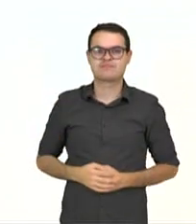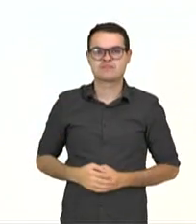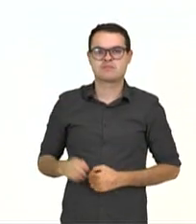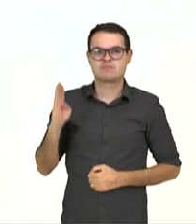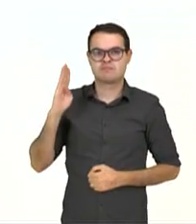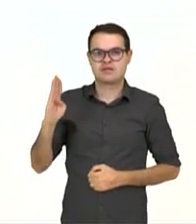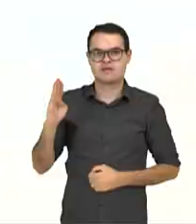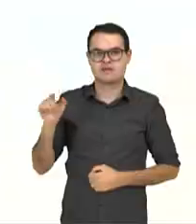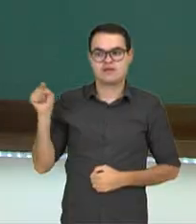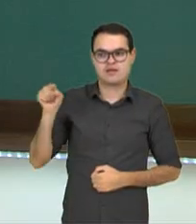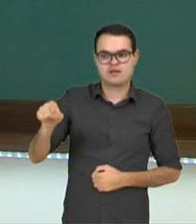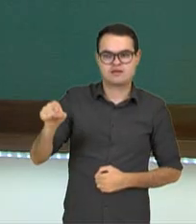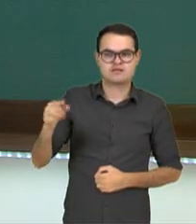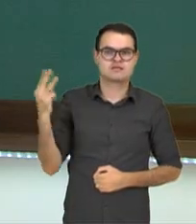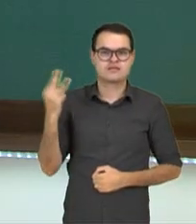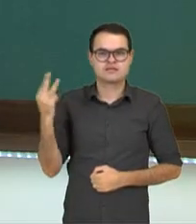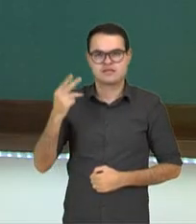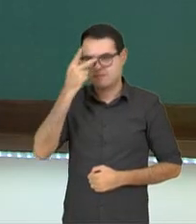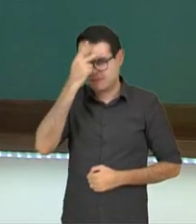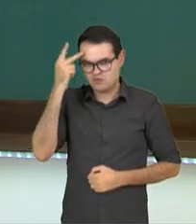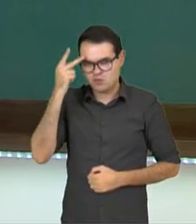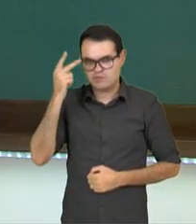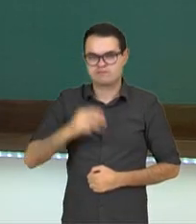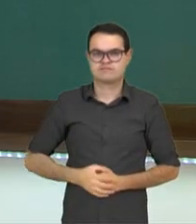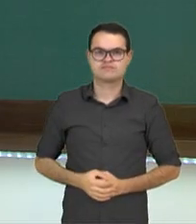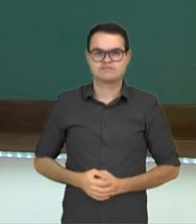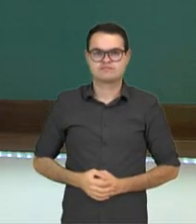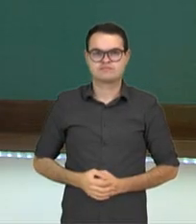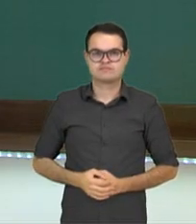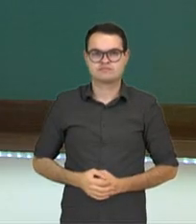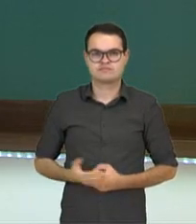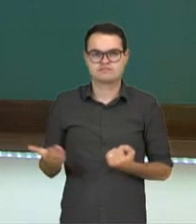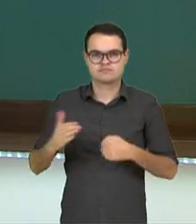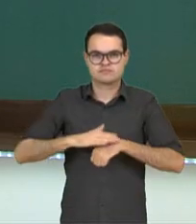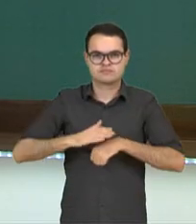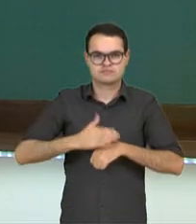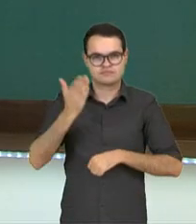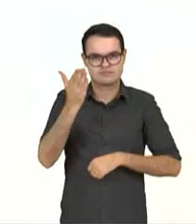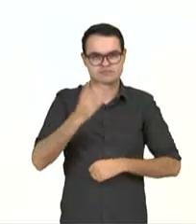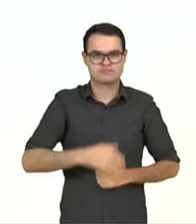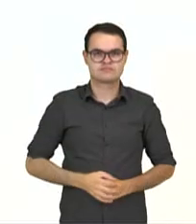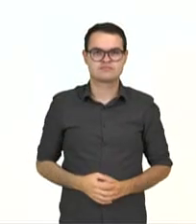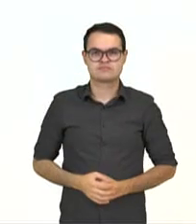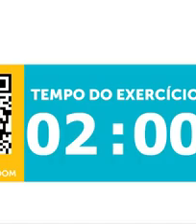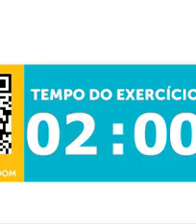alternativa B, ele, terceira pessoa do discurso. Vamos lá, um tempinho para responder essa.